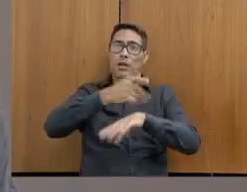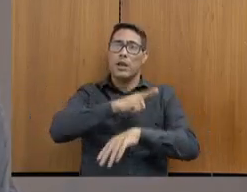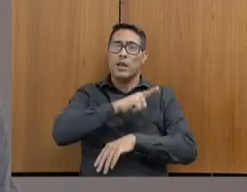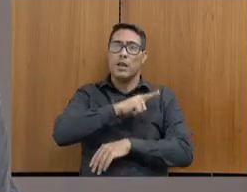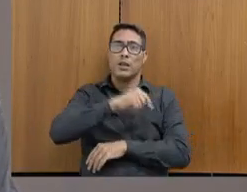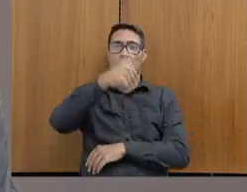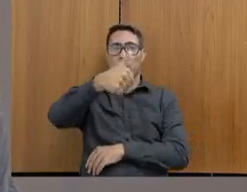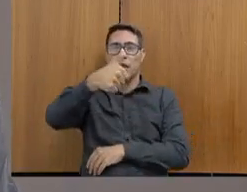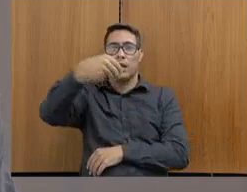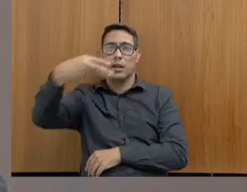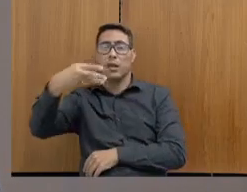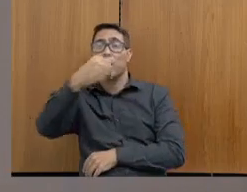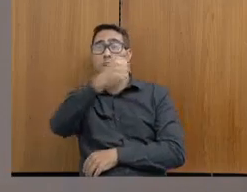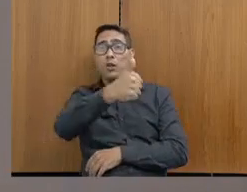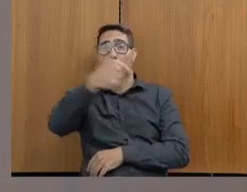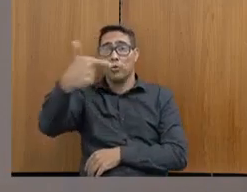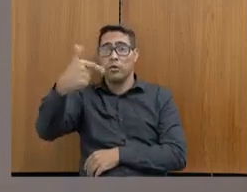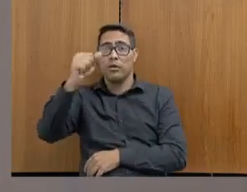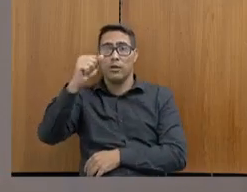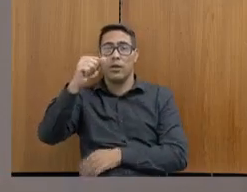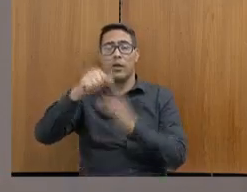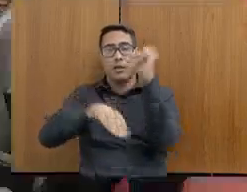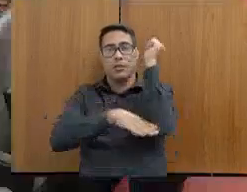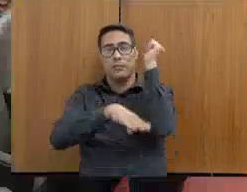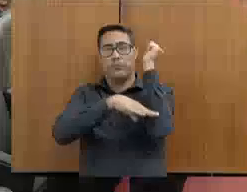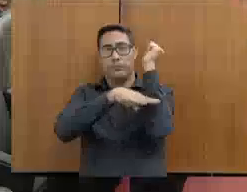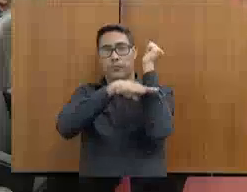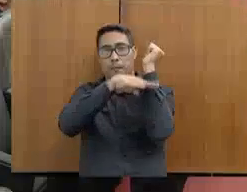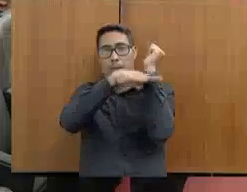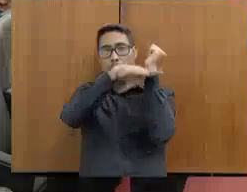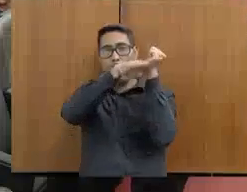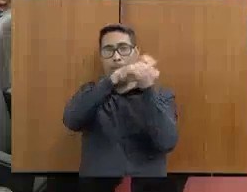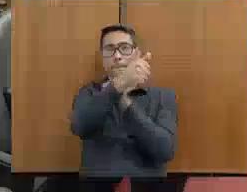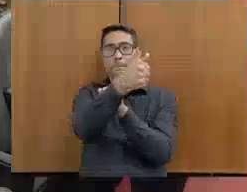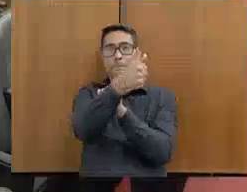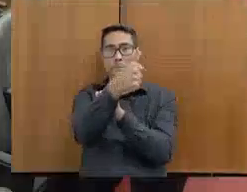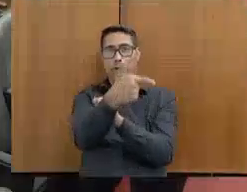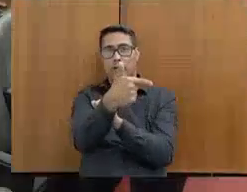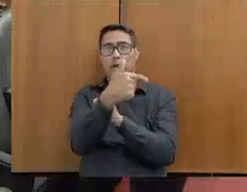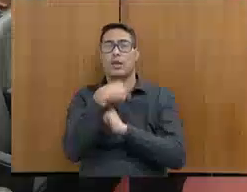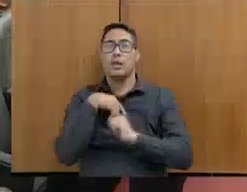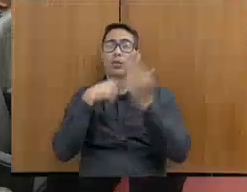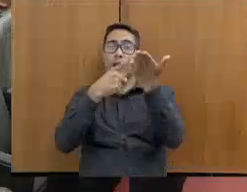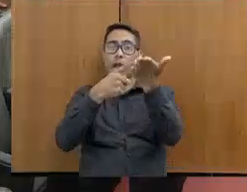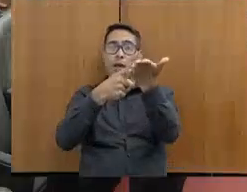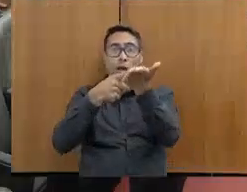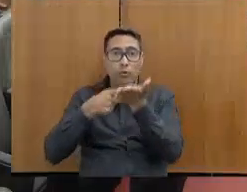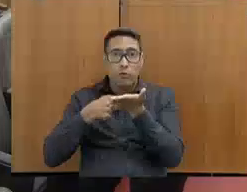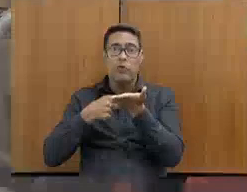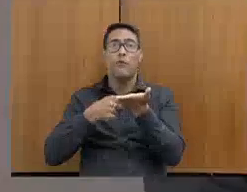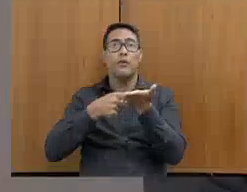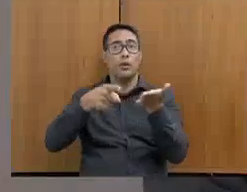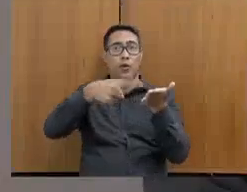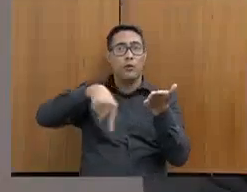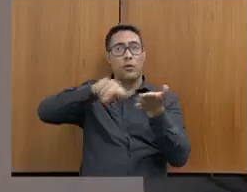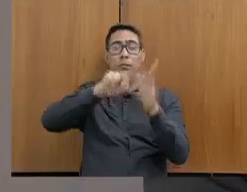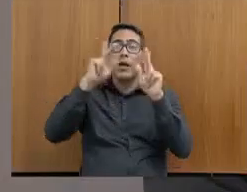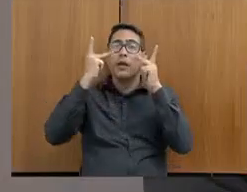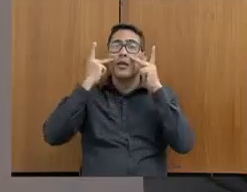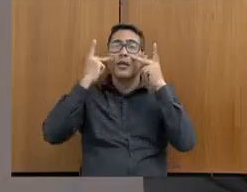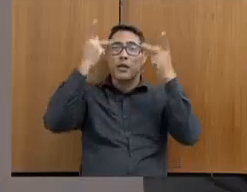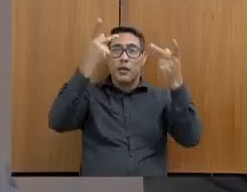andares 12 andares é que até convido a todos né que parlamentares para fazer uma